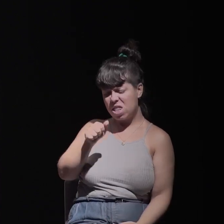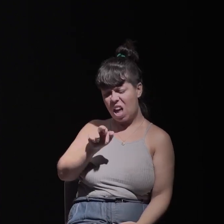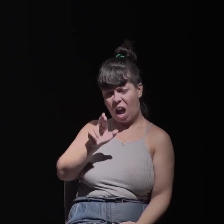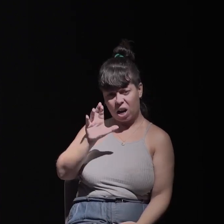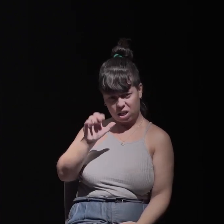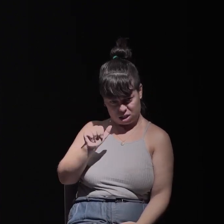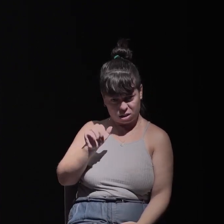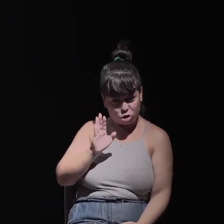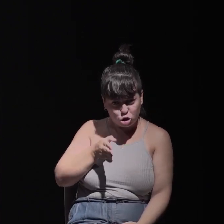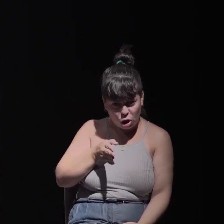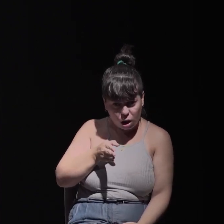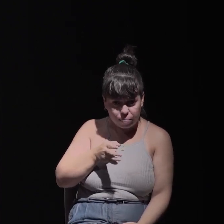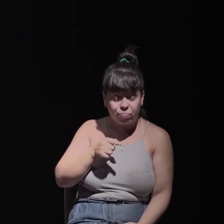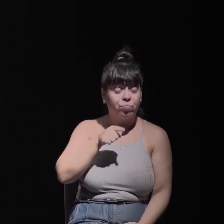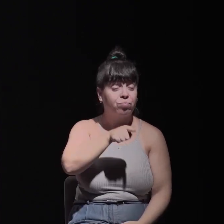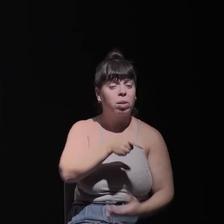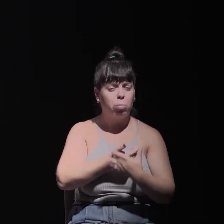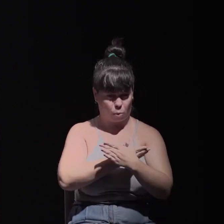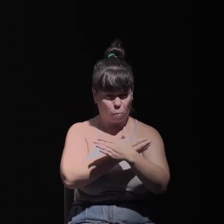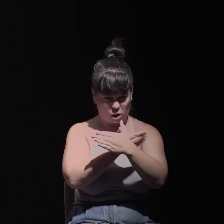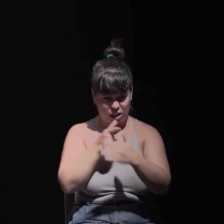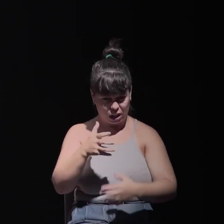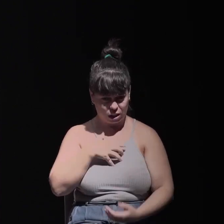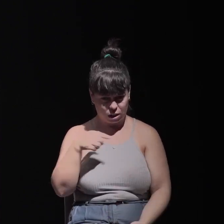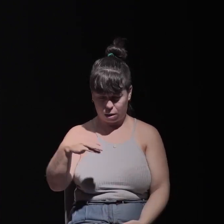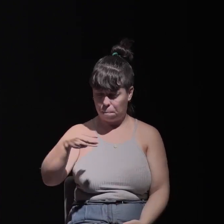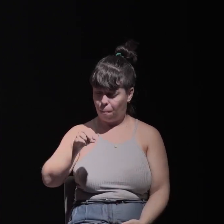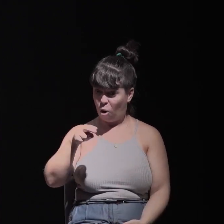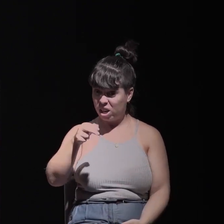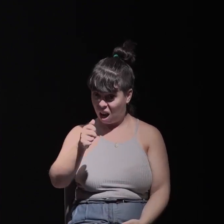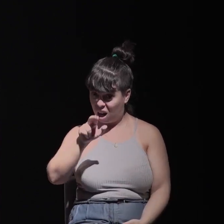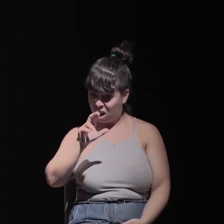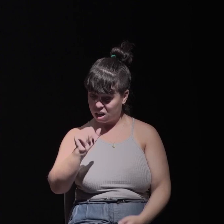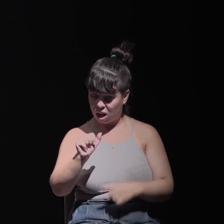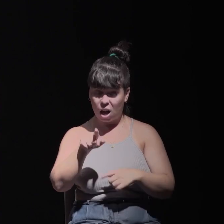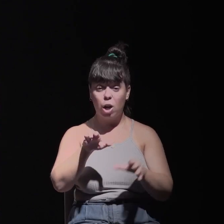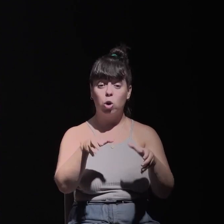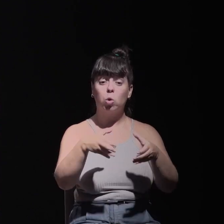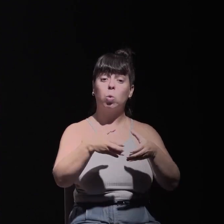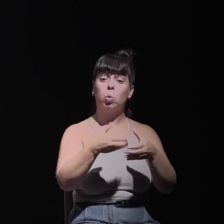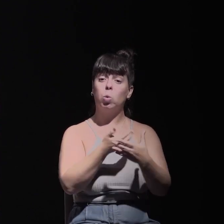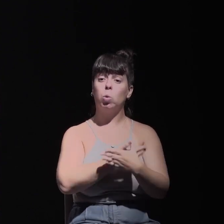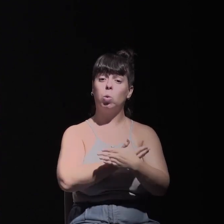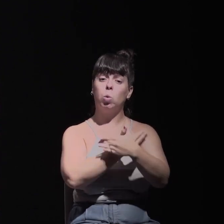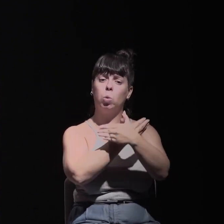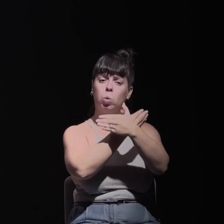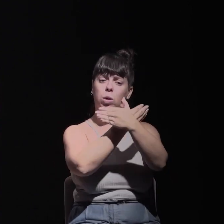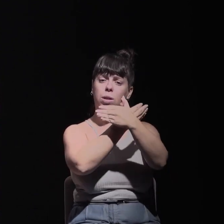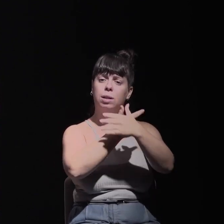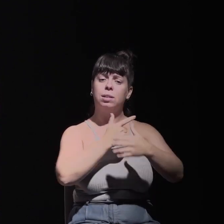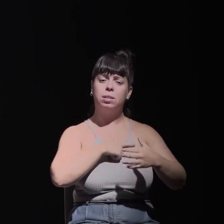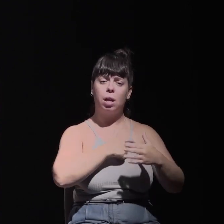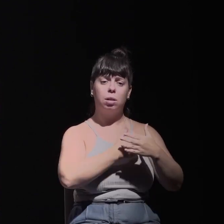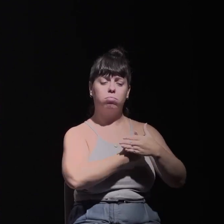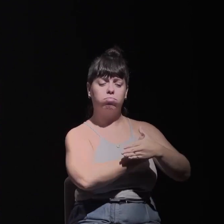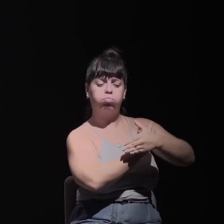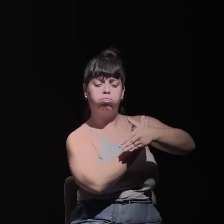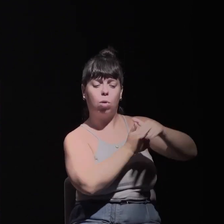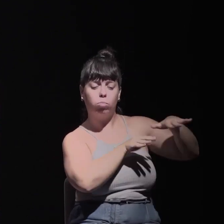As borboletas monarcas são um grupo de borboletas que é o único no mundo que faz um movimento